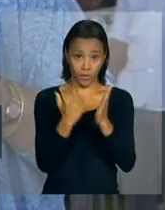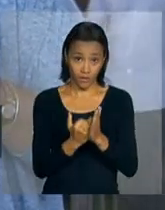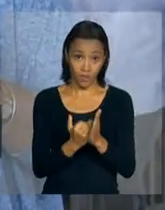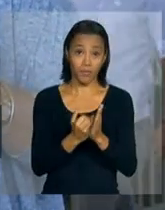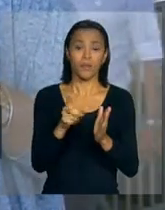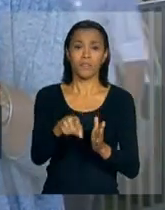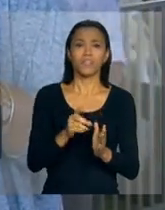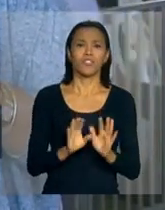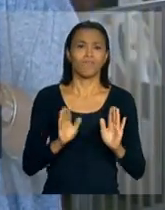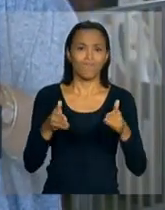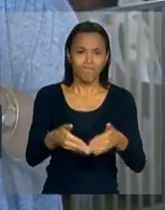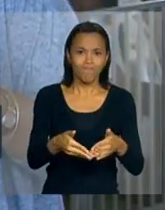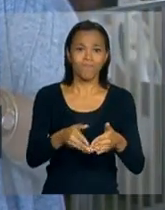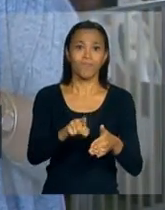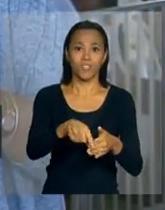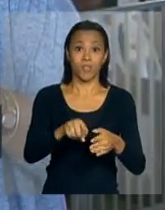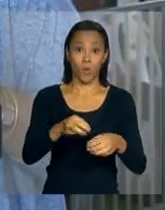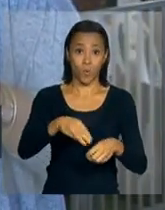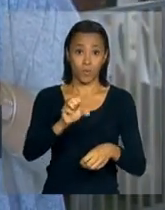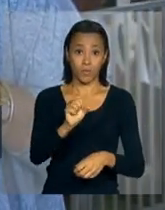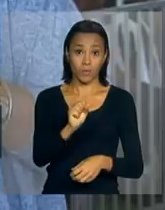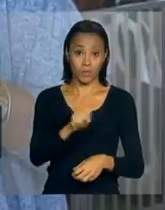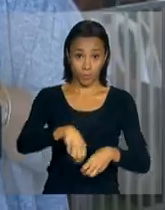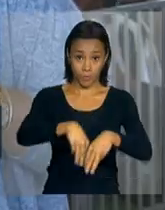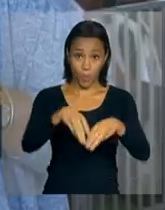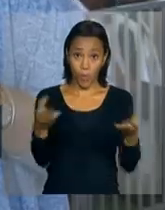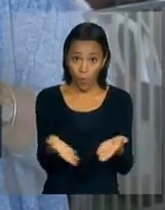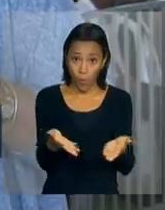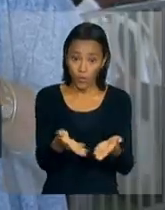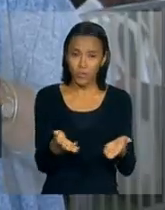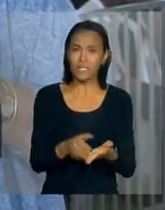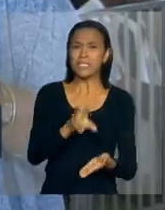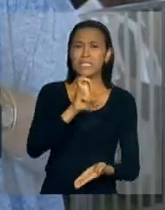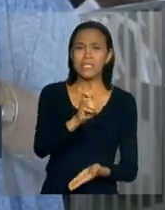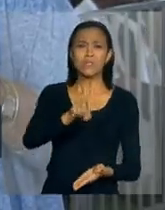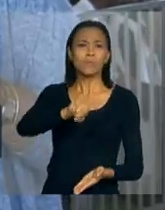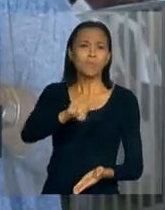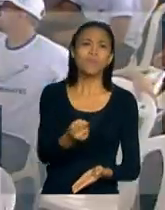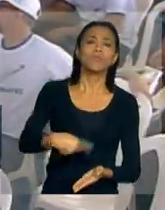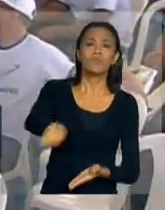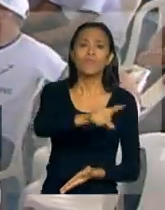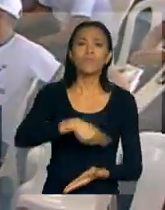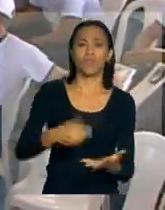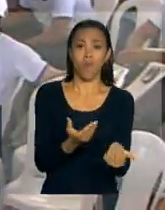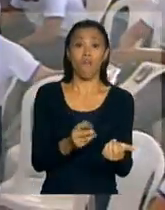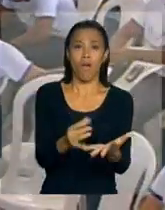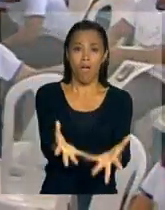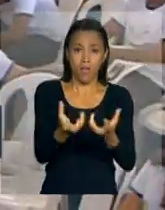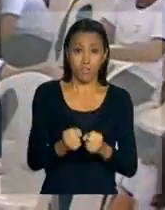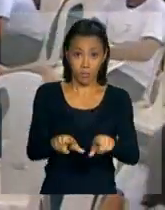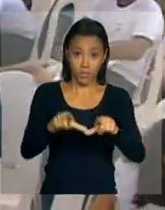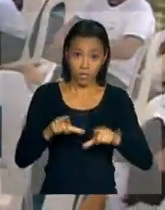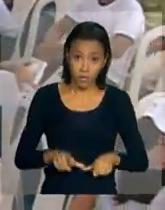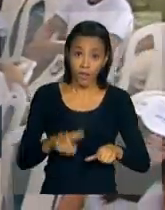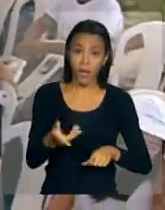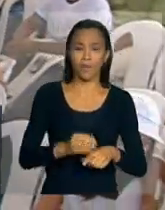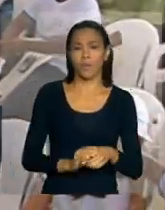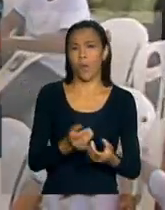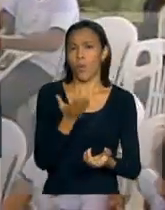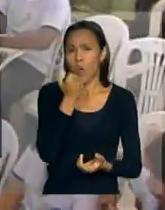acordo com o Sistema Nacional de aprendizagem Rural hoje cerca de 5.000 jovens vão receber o certificado em cursos como